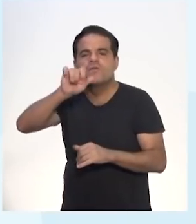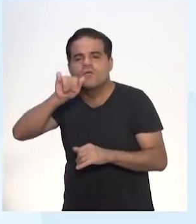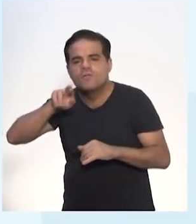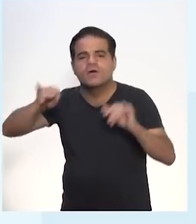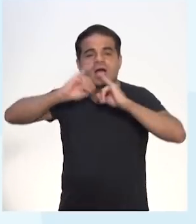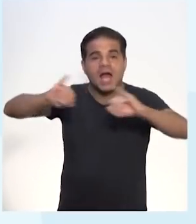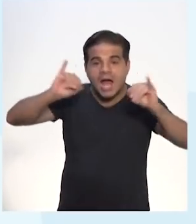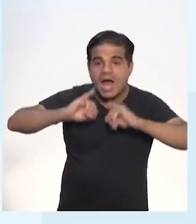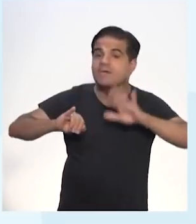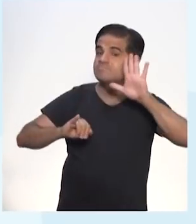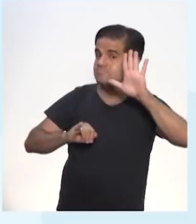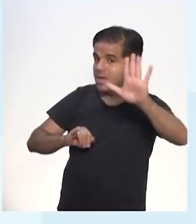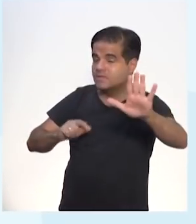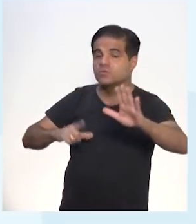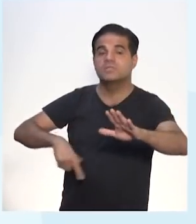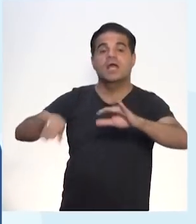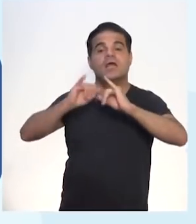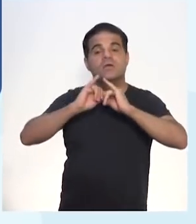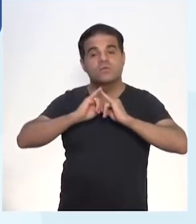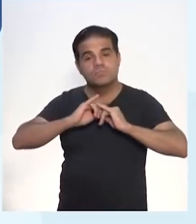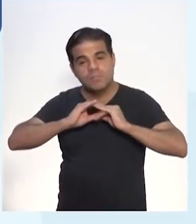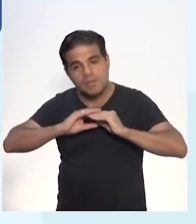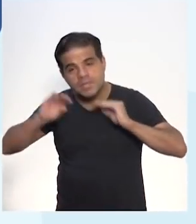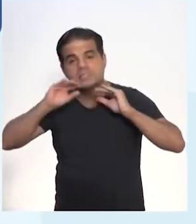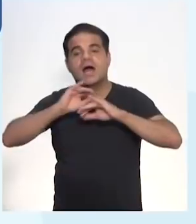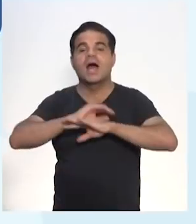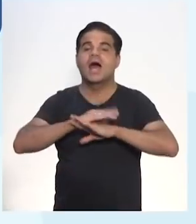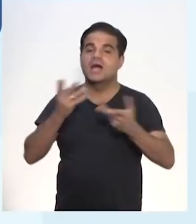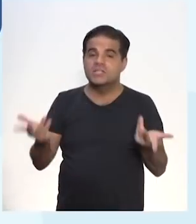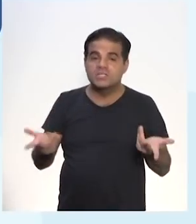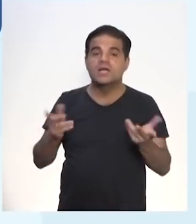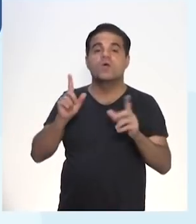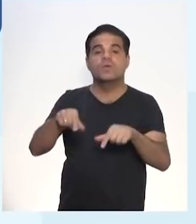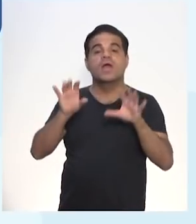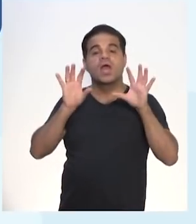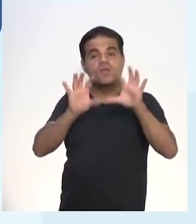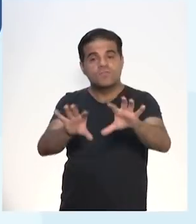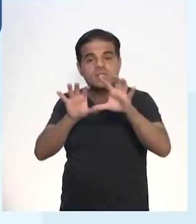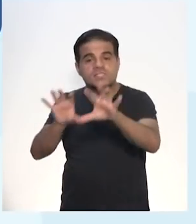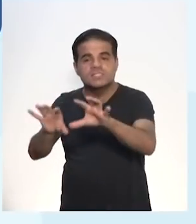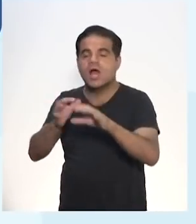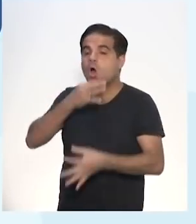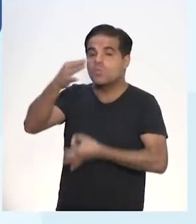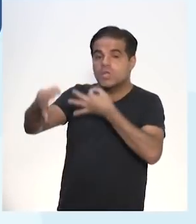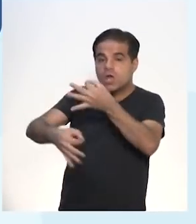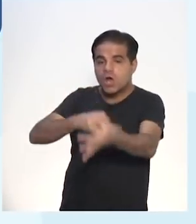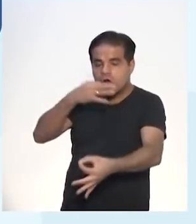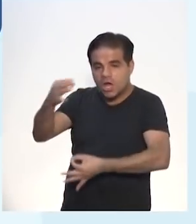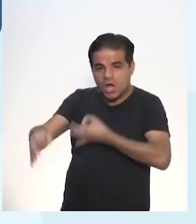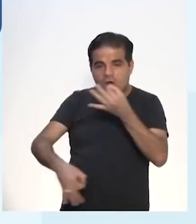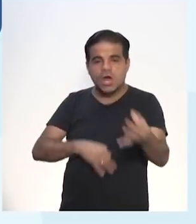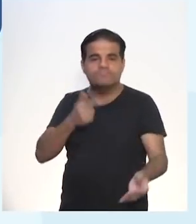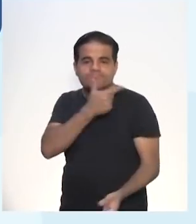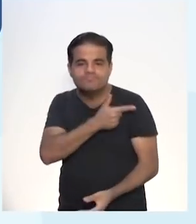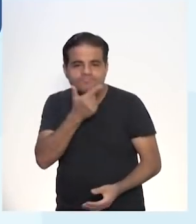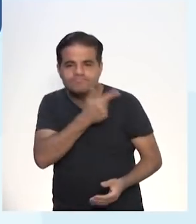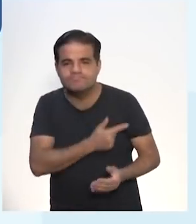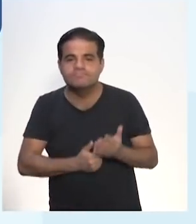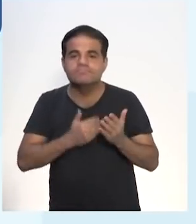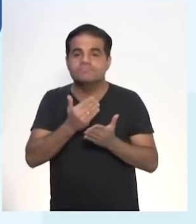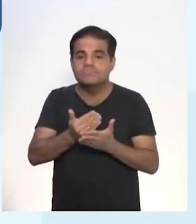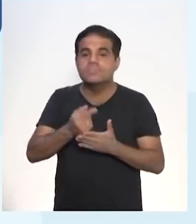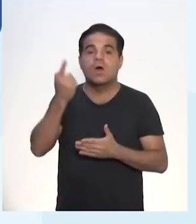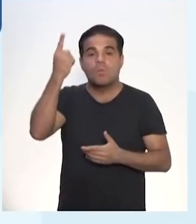que a propaganda, eu tenho uma mensagem. E essa mensagem é para influenciar opiniões, obter adesão a